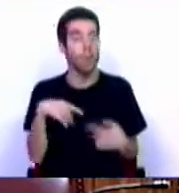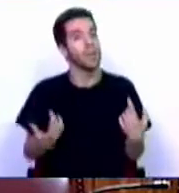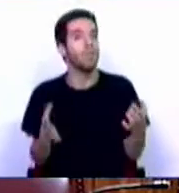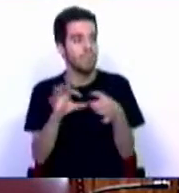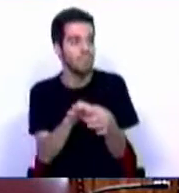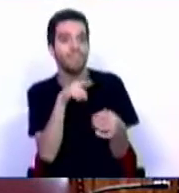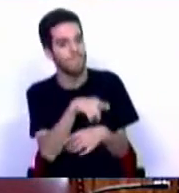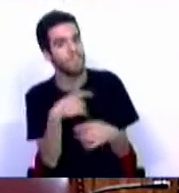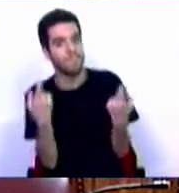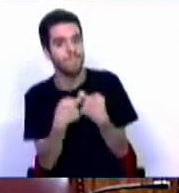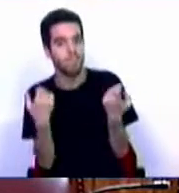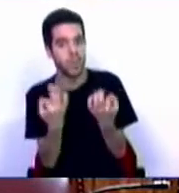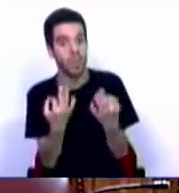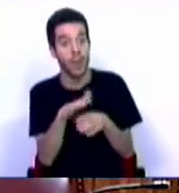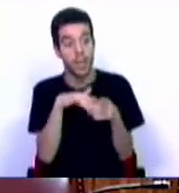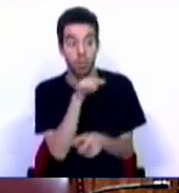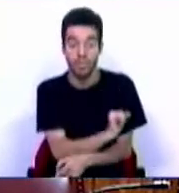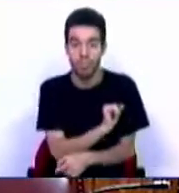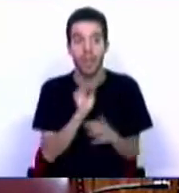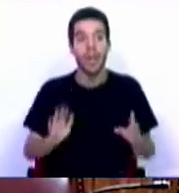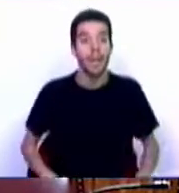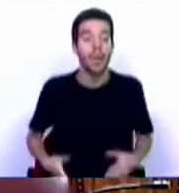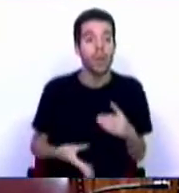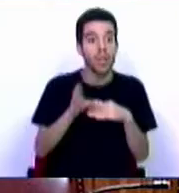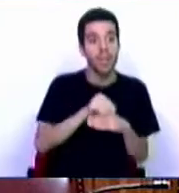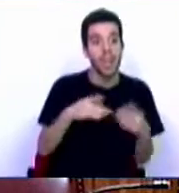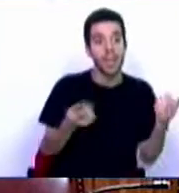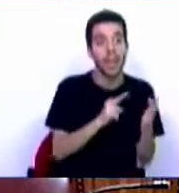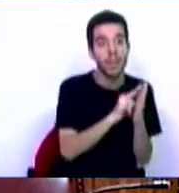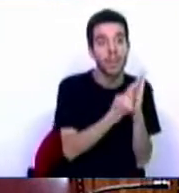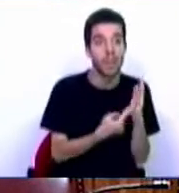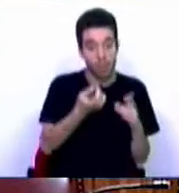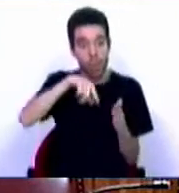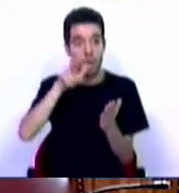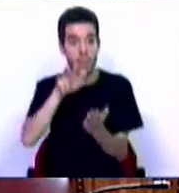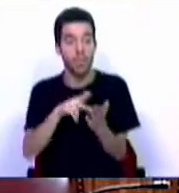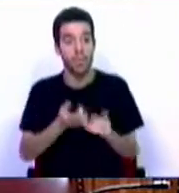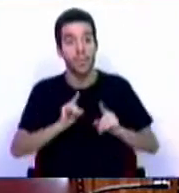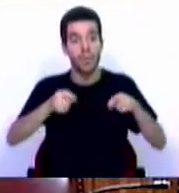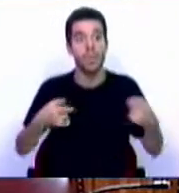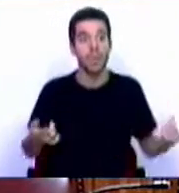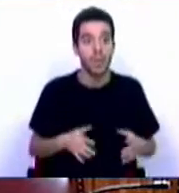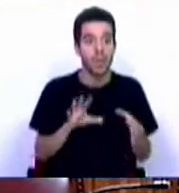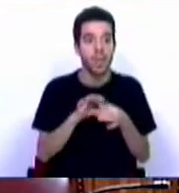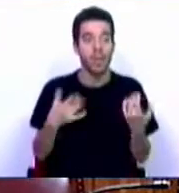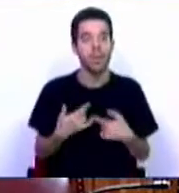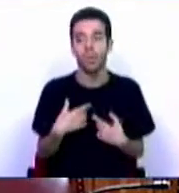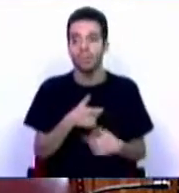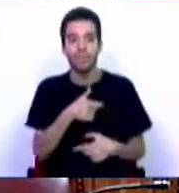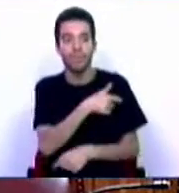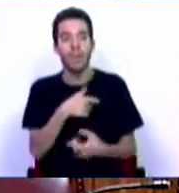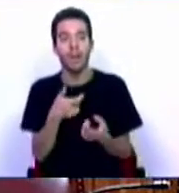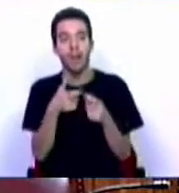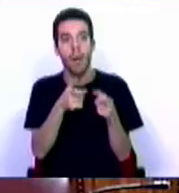sentido também nesses casos. E, portanto, complementando isto com a alteração recente que aqui aprovámos e que entrou em vigor do Estatuto de Utilidade Pública, consegue-se